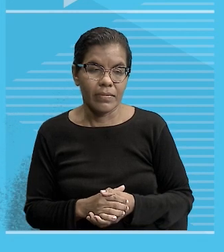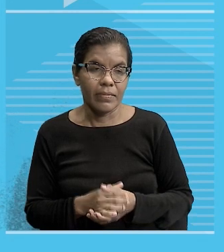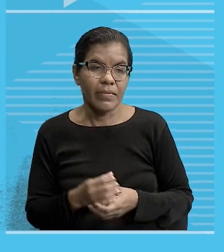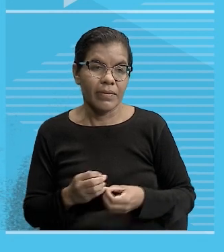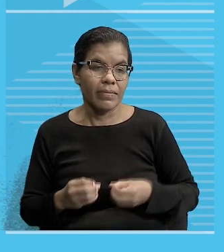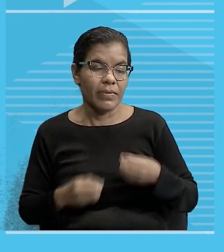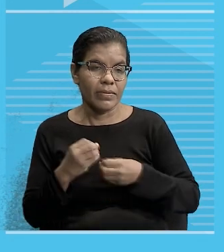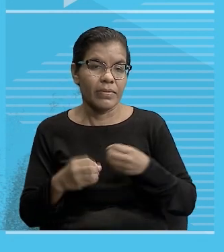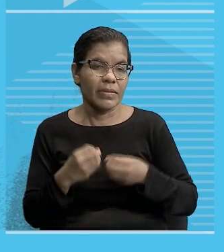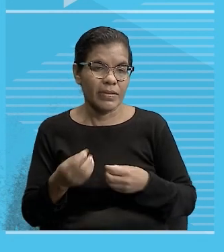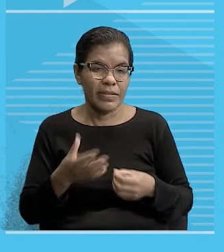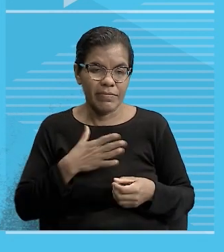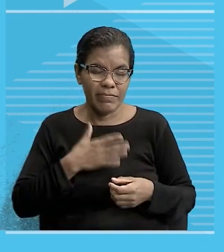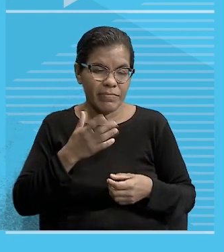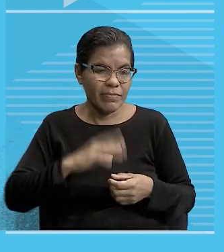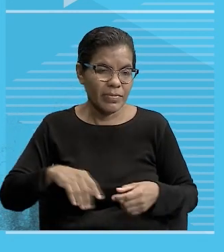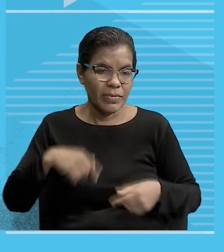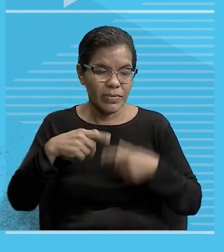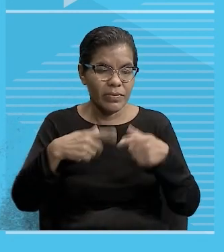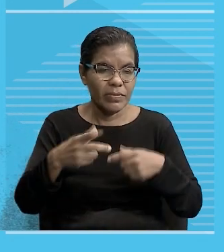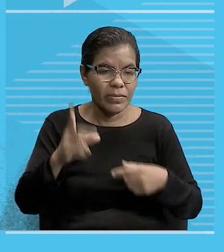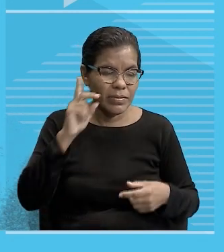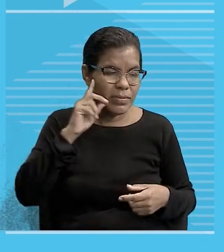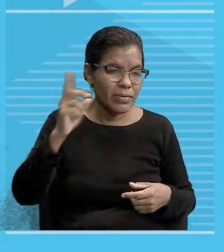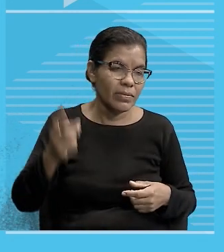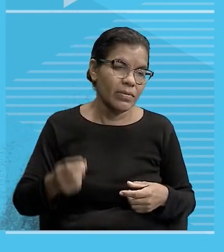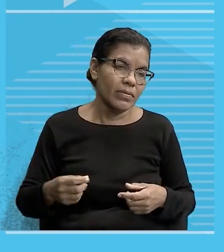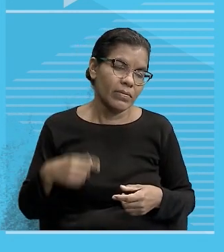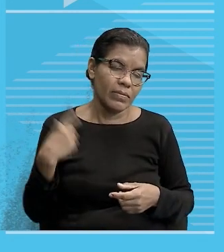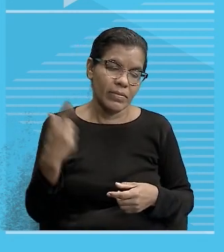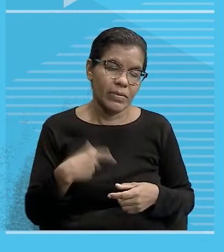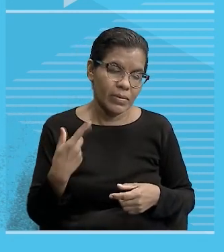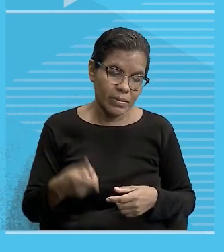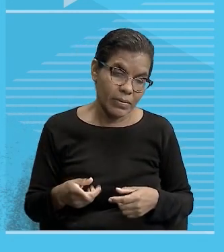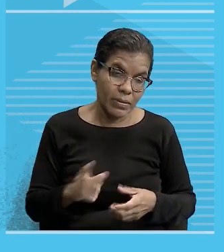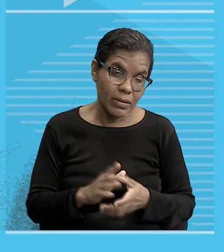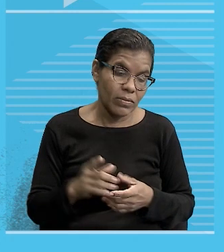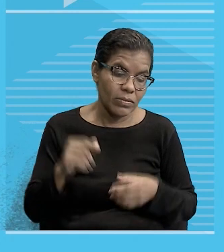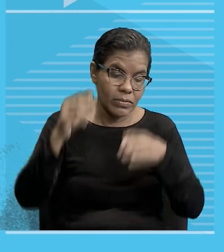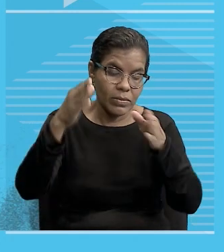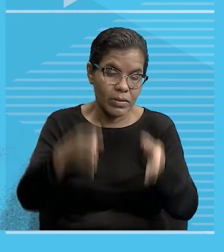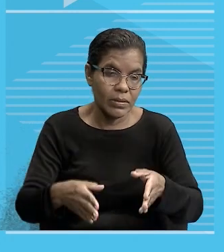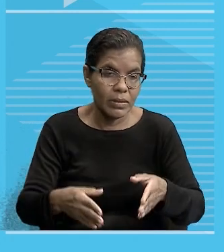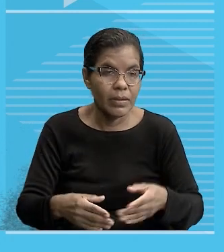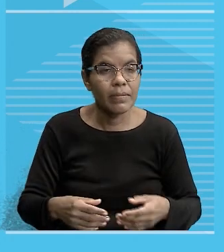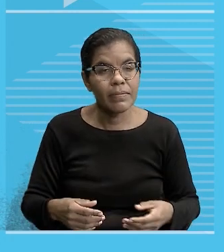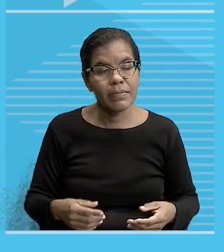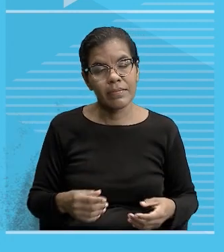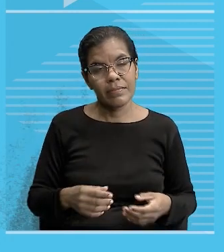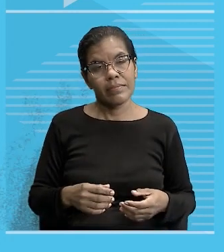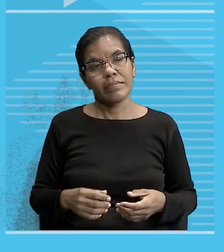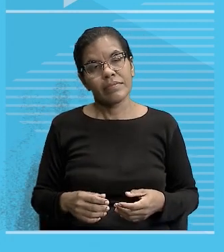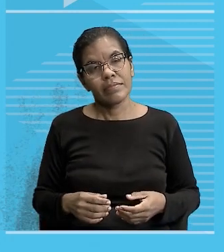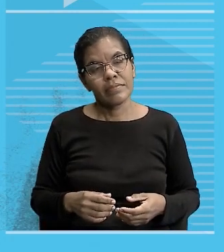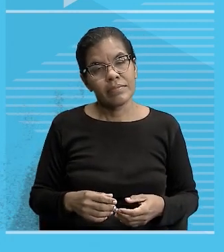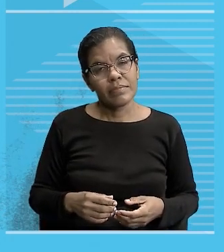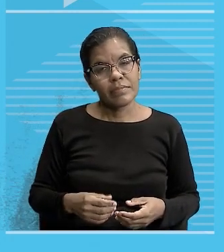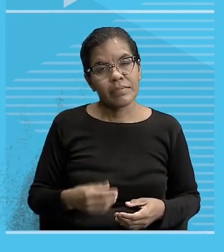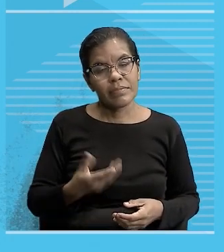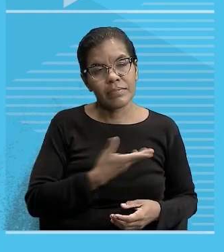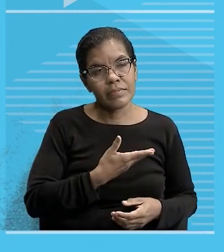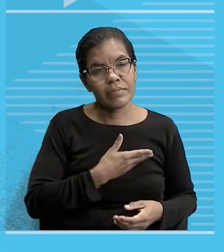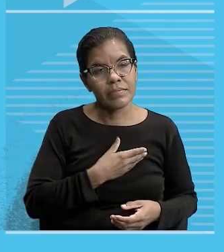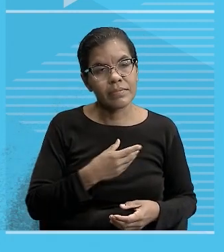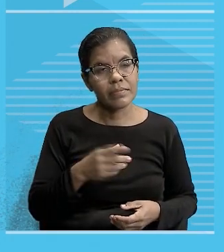um insatisfação no outro dia todo mundo tá sabendo não só na região uma vez um amigo meu